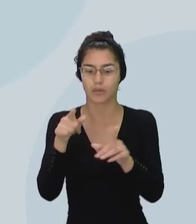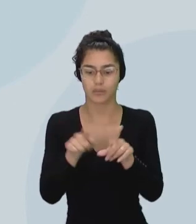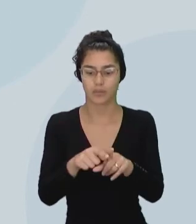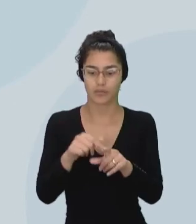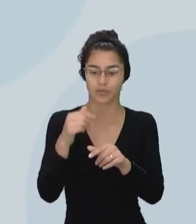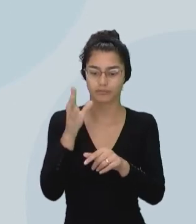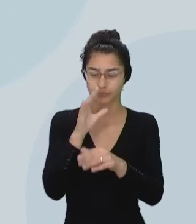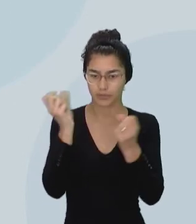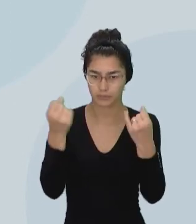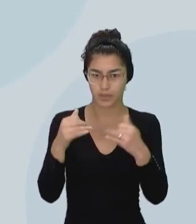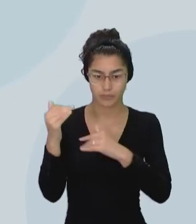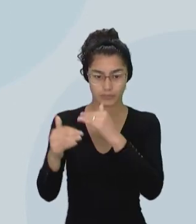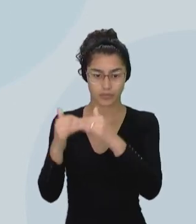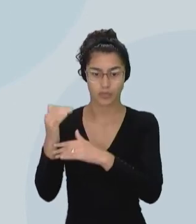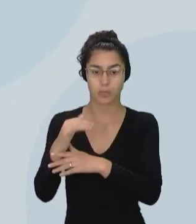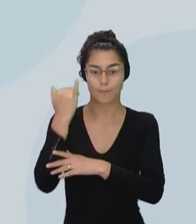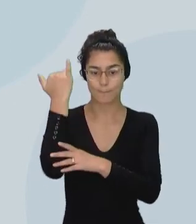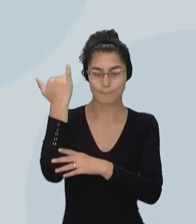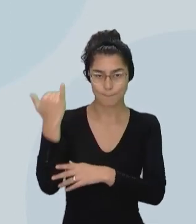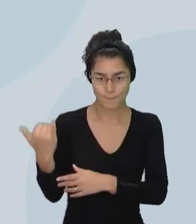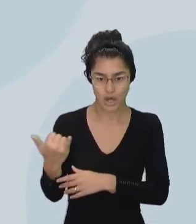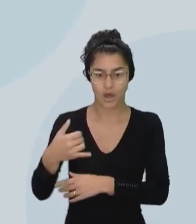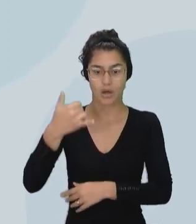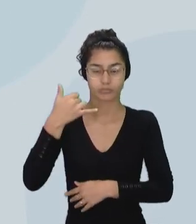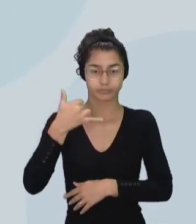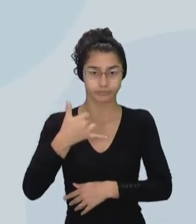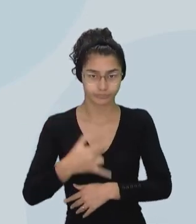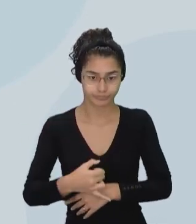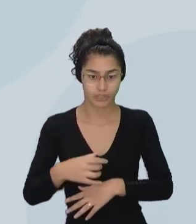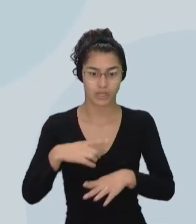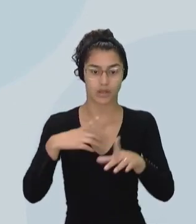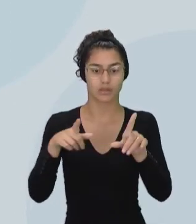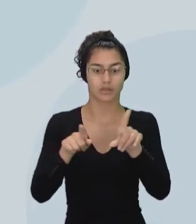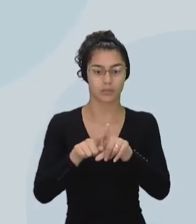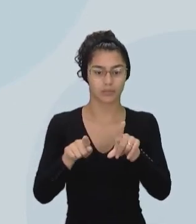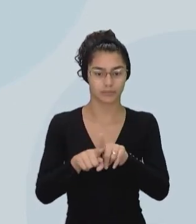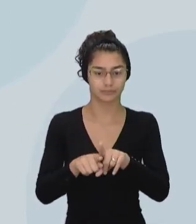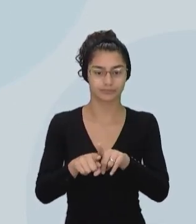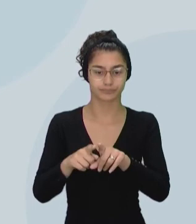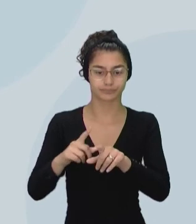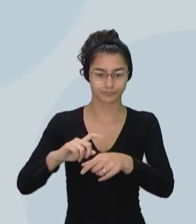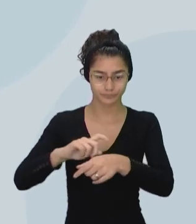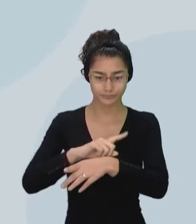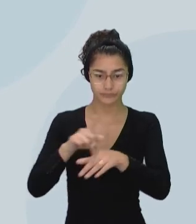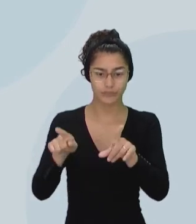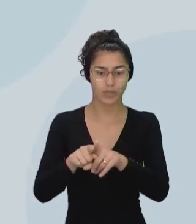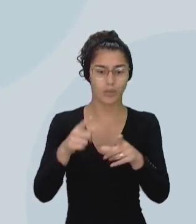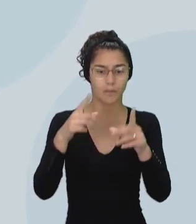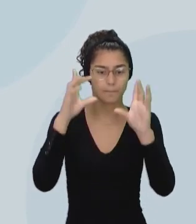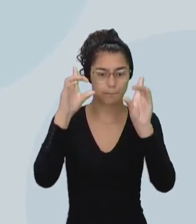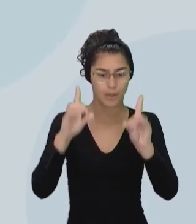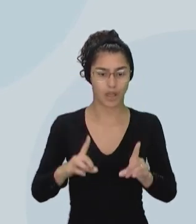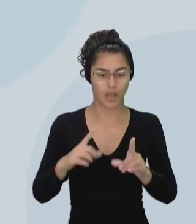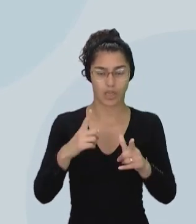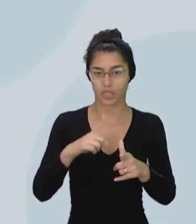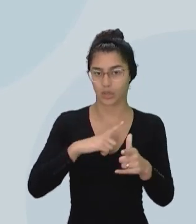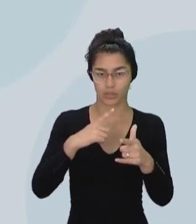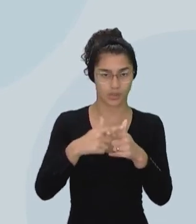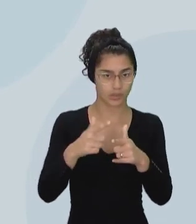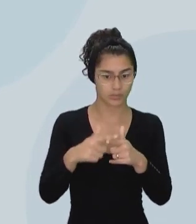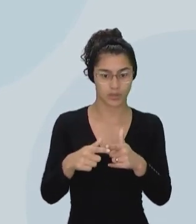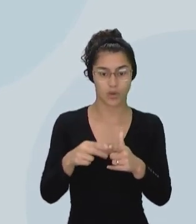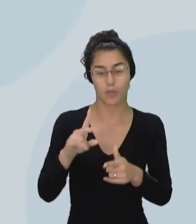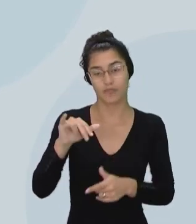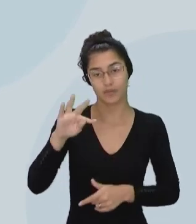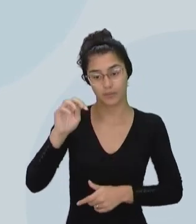falar mais para frente, como a anorexia, a diarreia, infecções e deficiências de nutrientes,